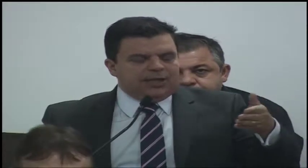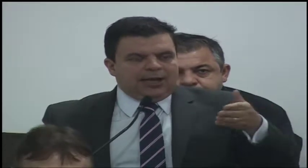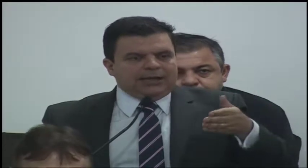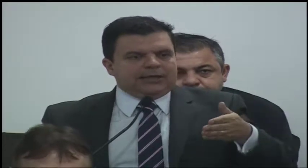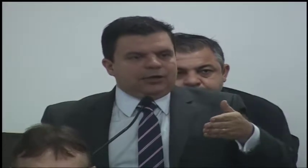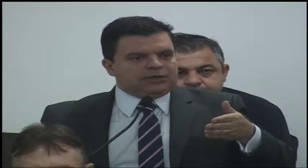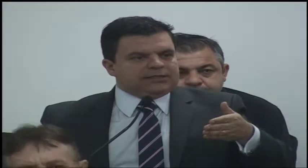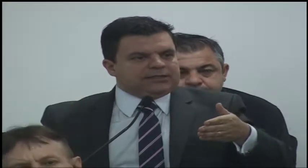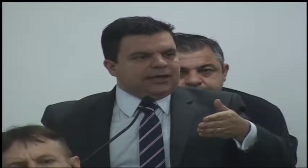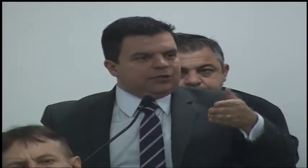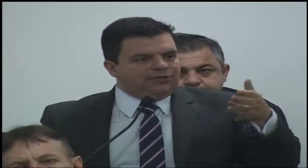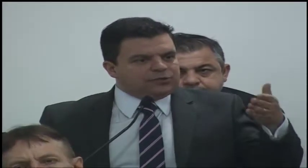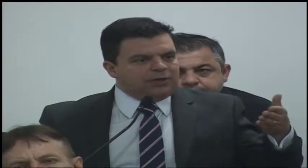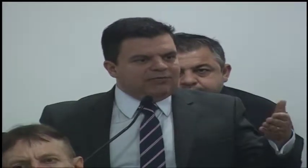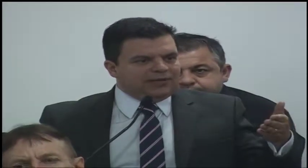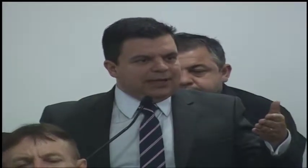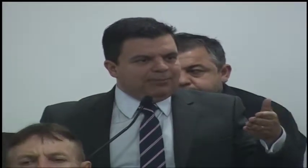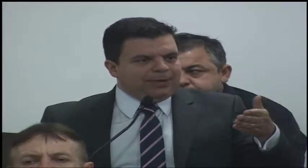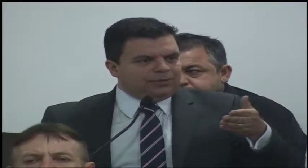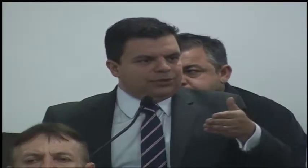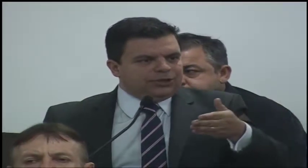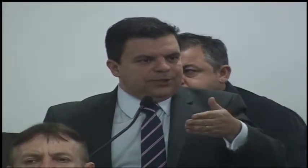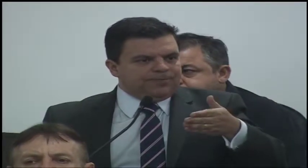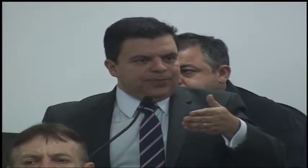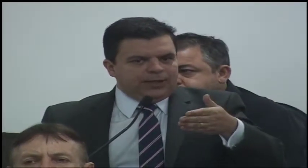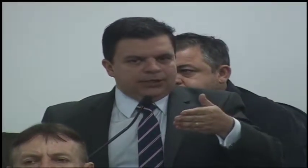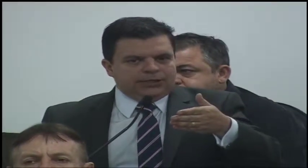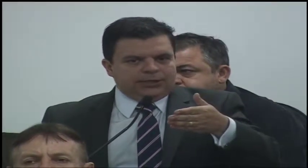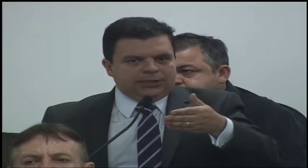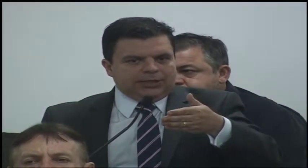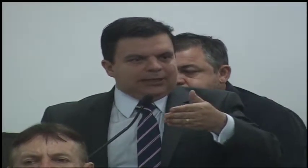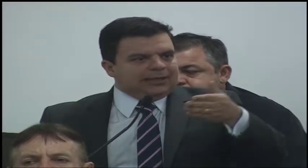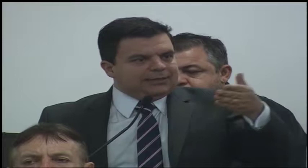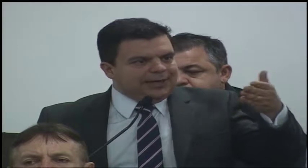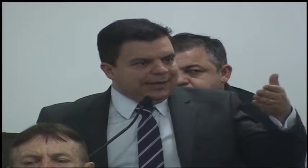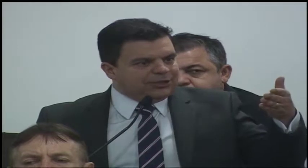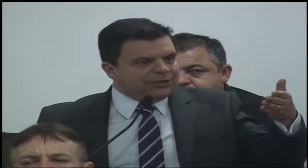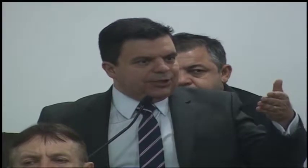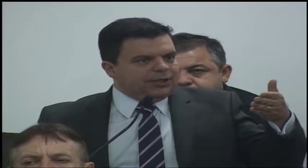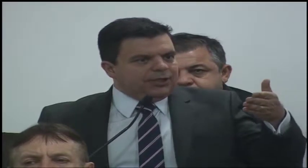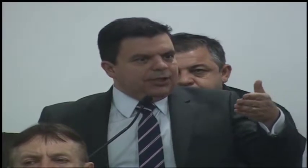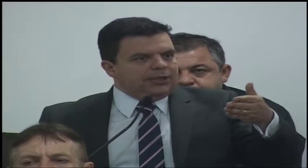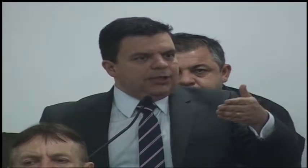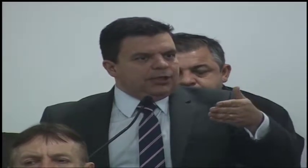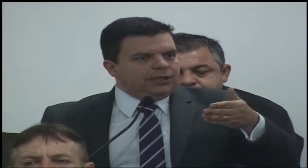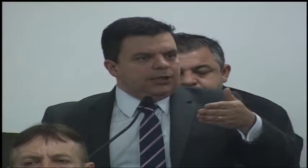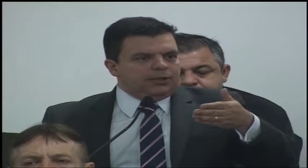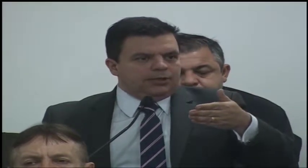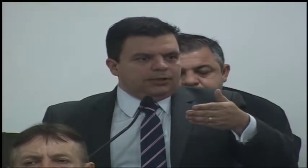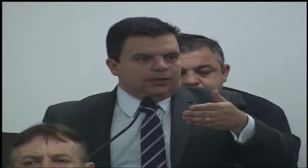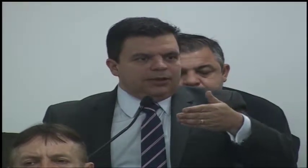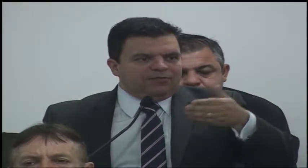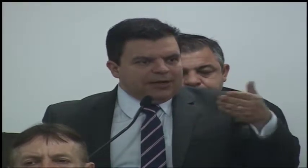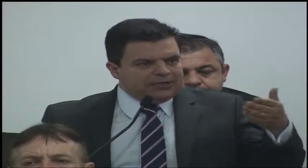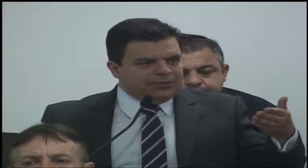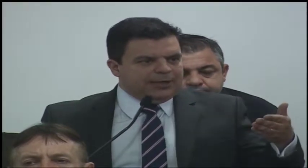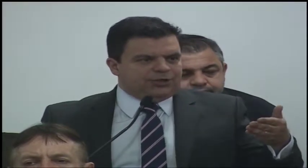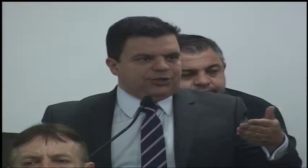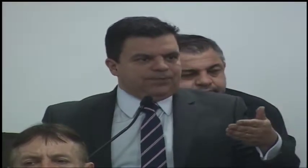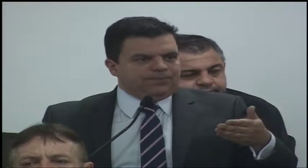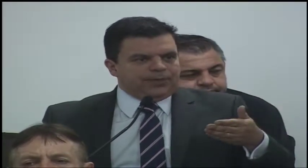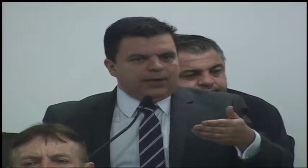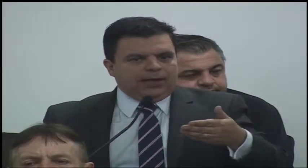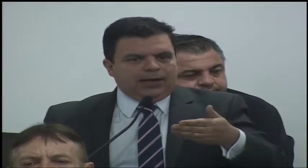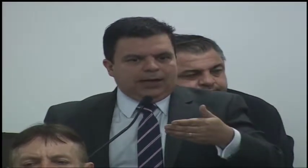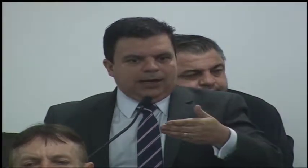creches aqui na nossa cidade, eu fiz um levantamento de natalidade e